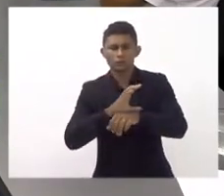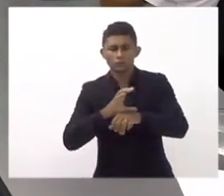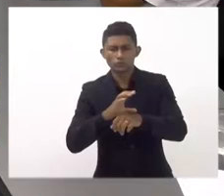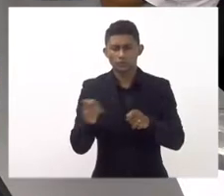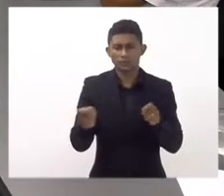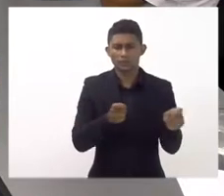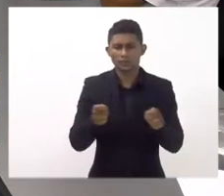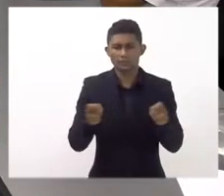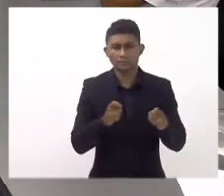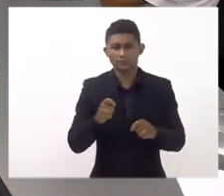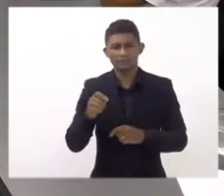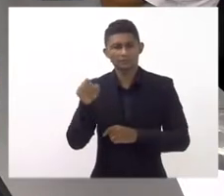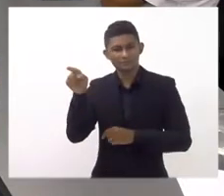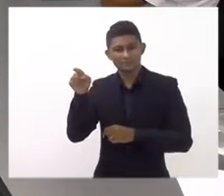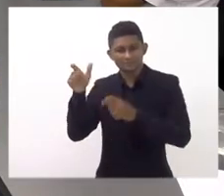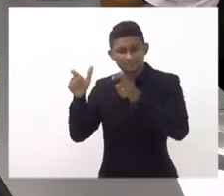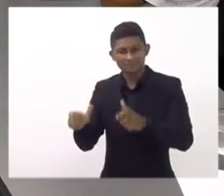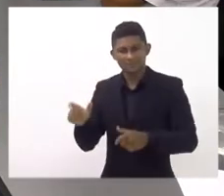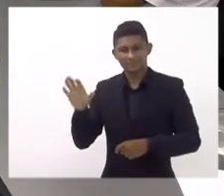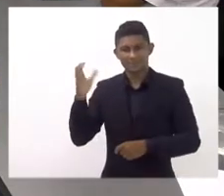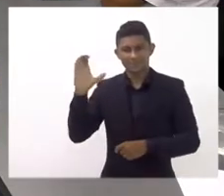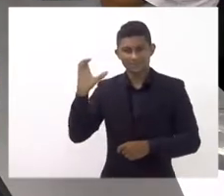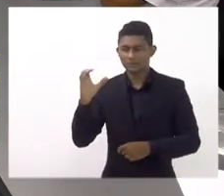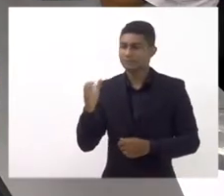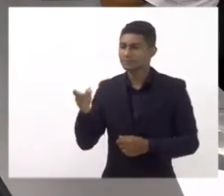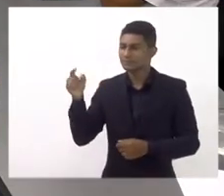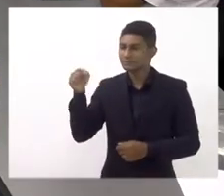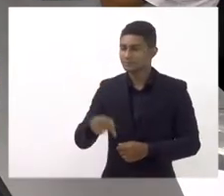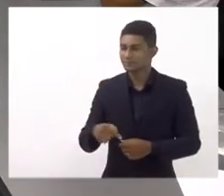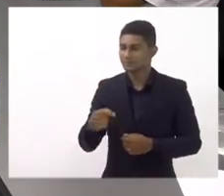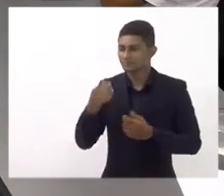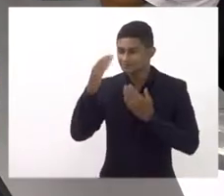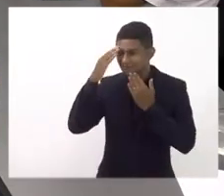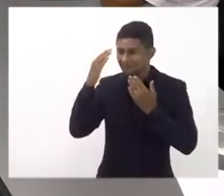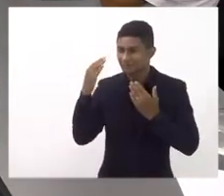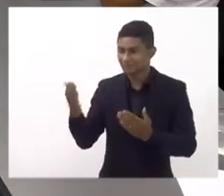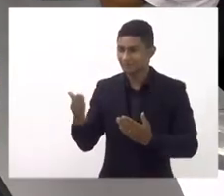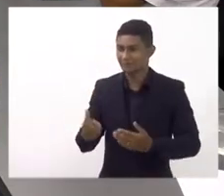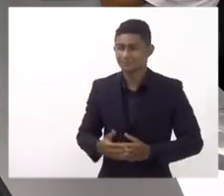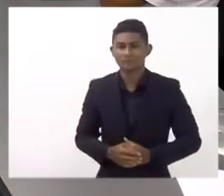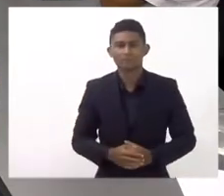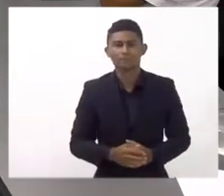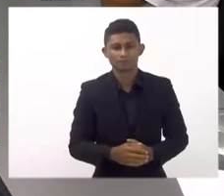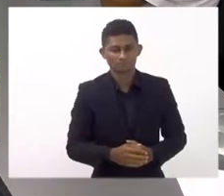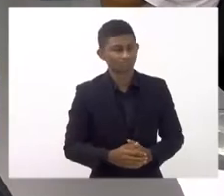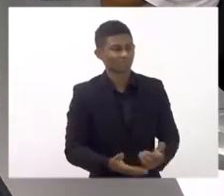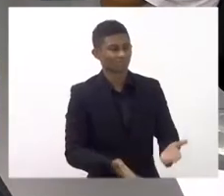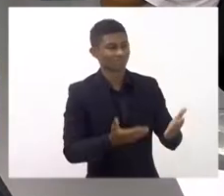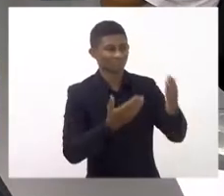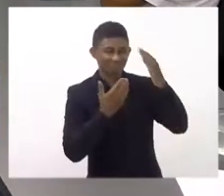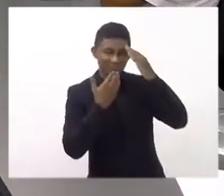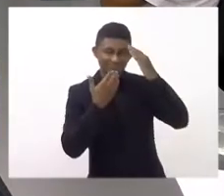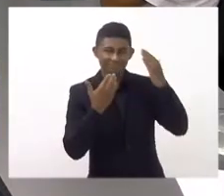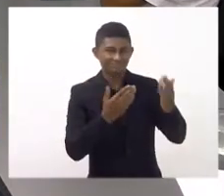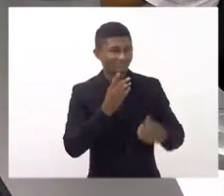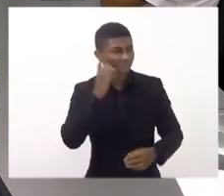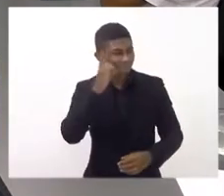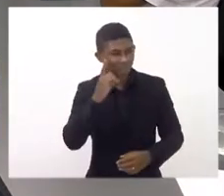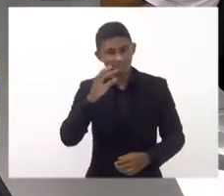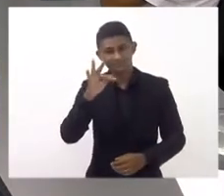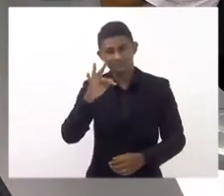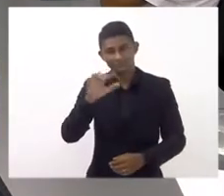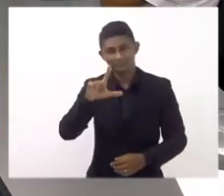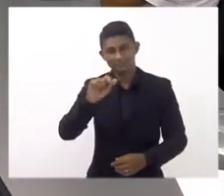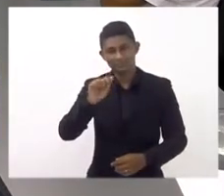do IFRJ Niterói. Obrigado, Samuel, pela presença. Obrigado, deputado. Excelentíssimo senhor deputado Flávio